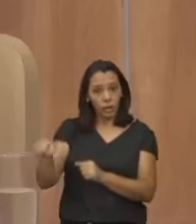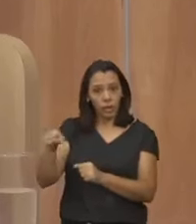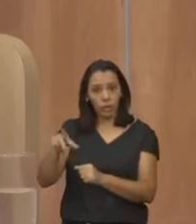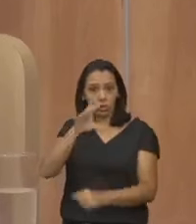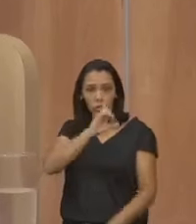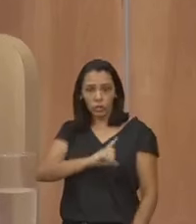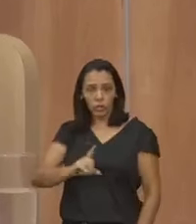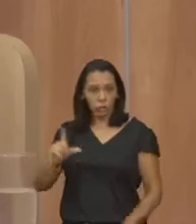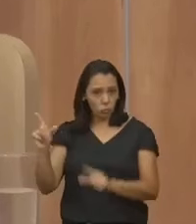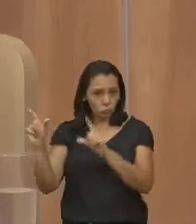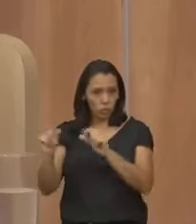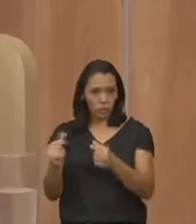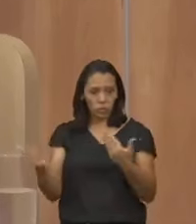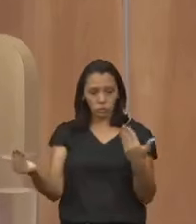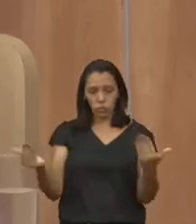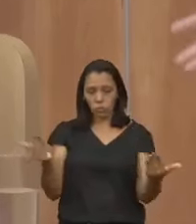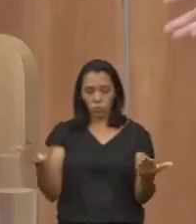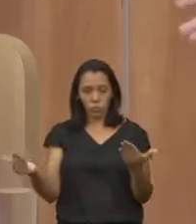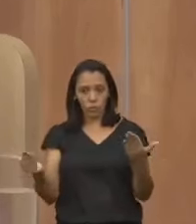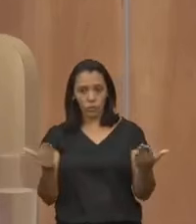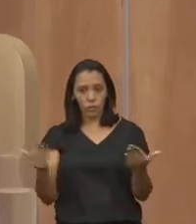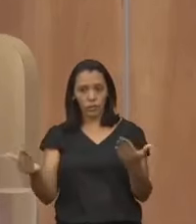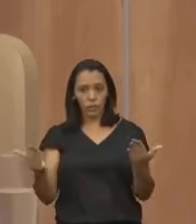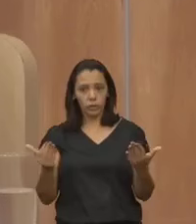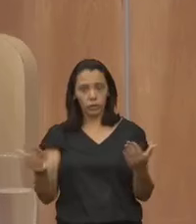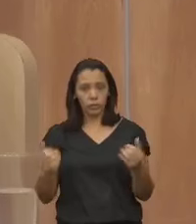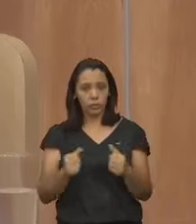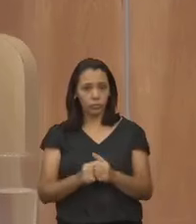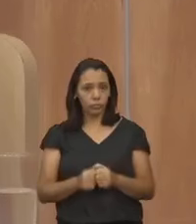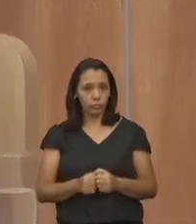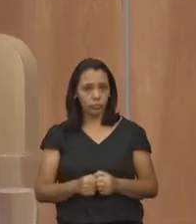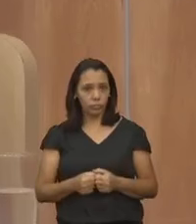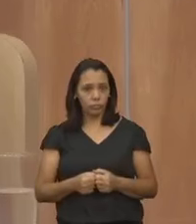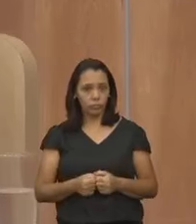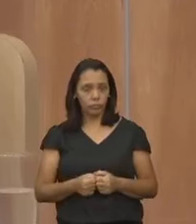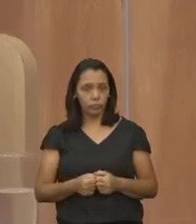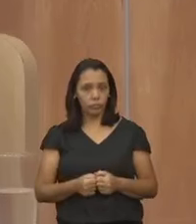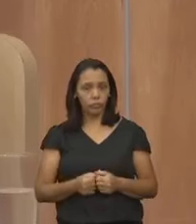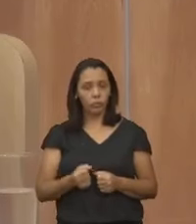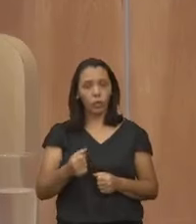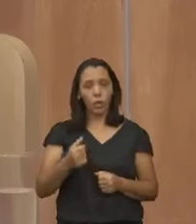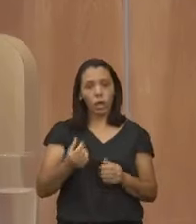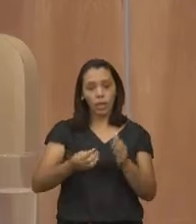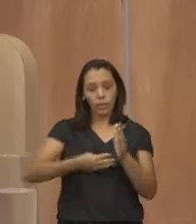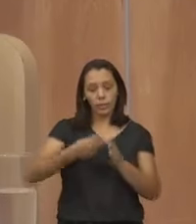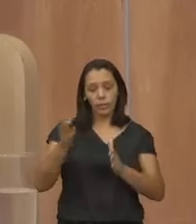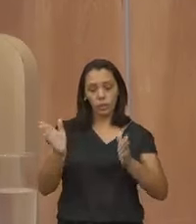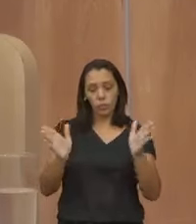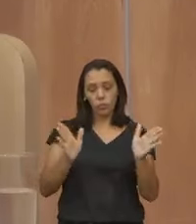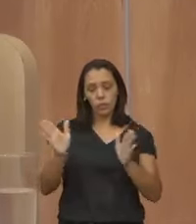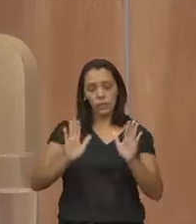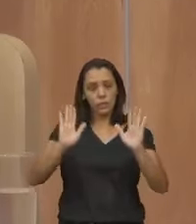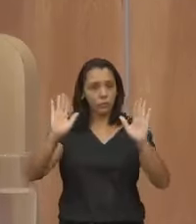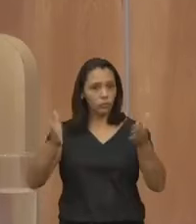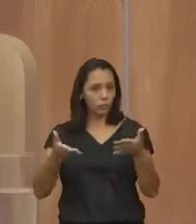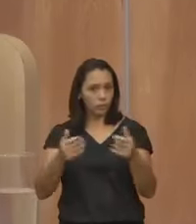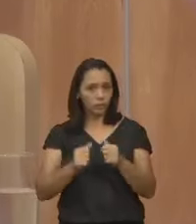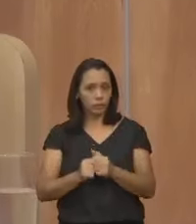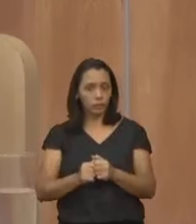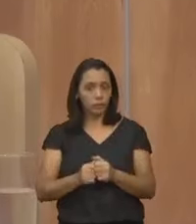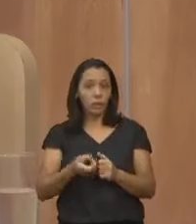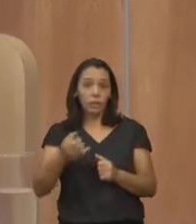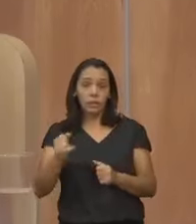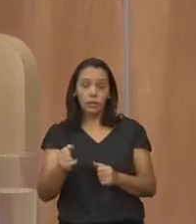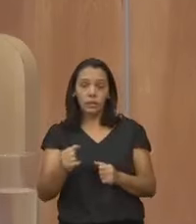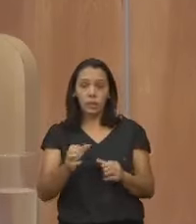que vocês? Eu acompanho essa realidade há muitos anos também, estou no meu 3º mandato, tenho certeza que talvez daí seria